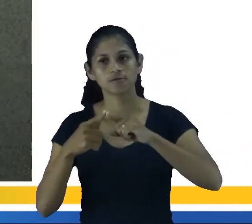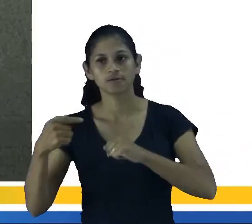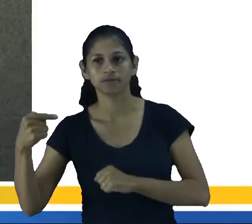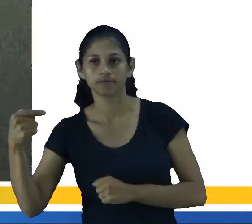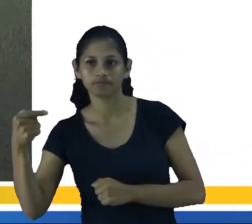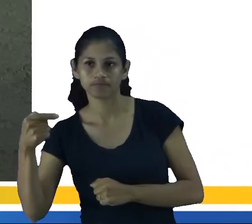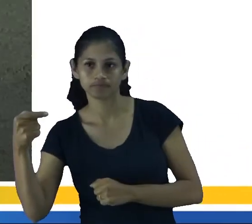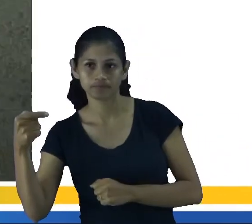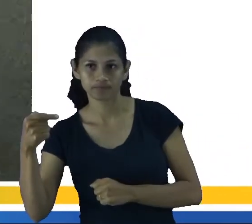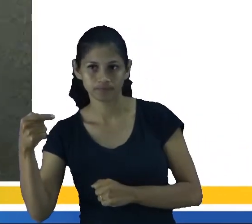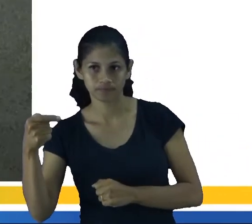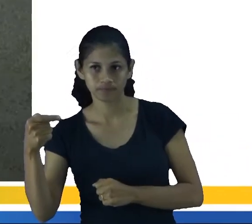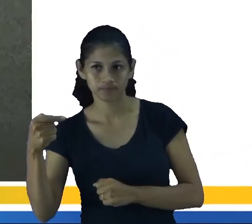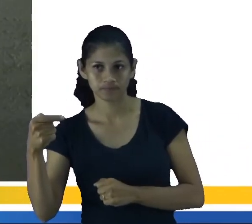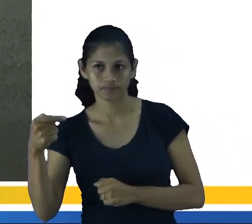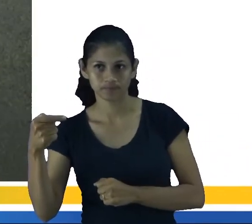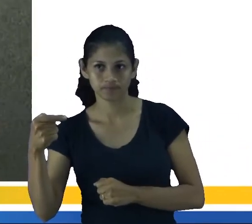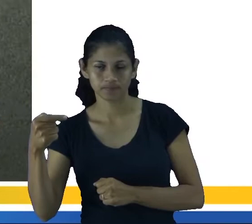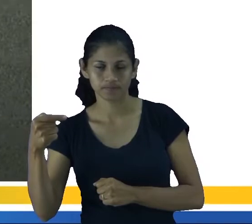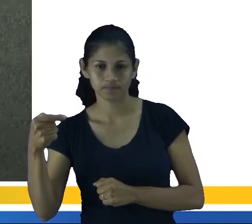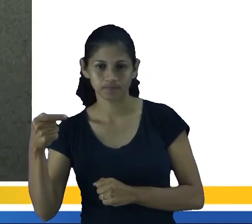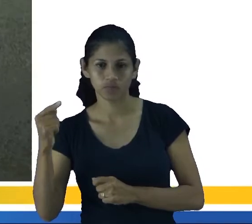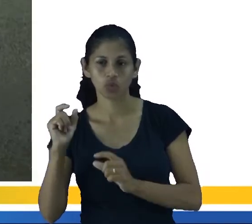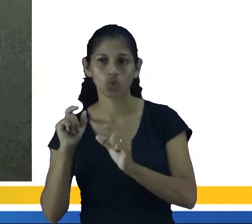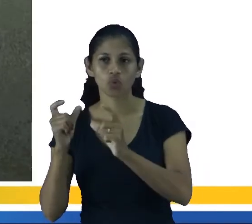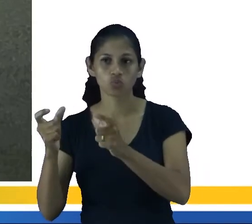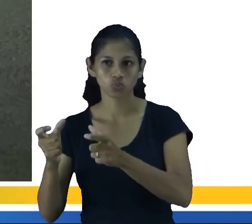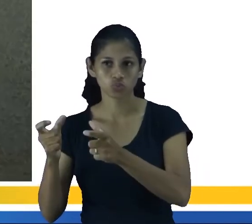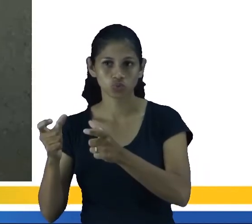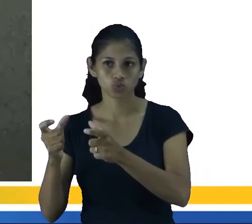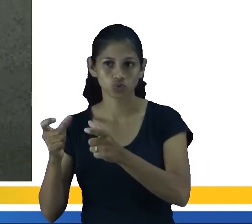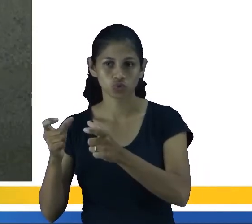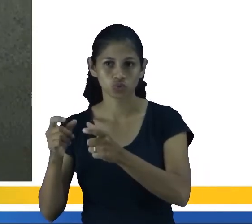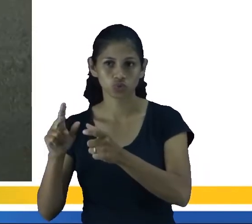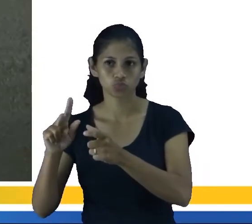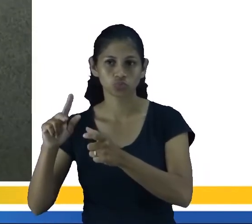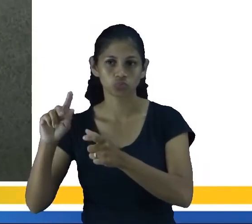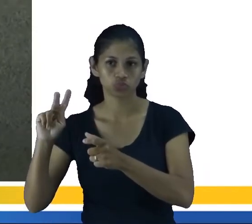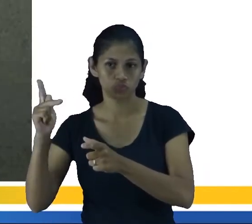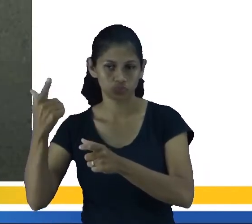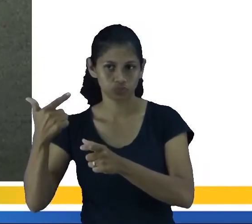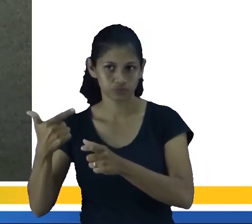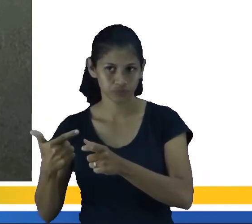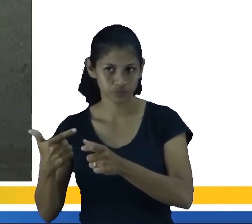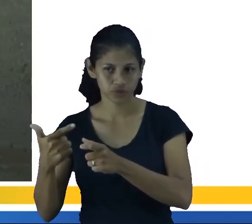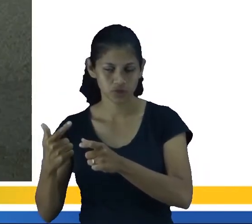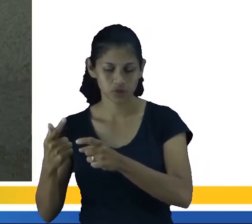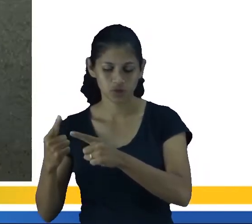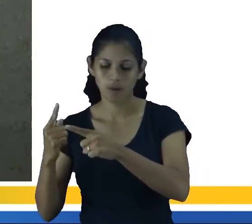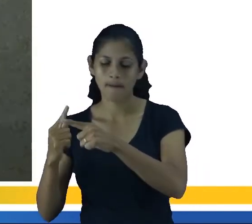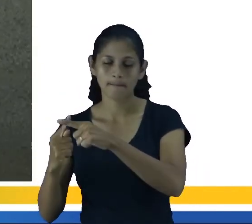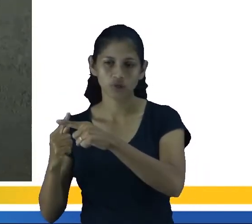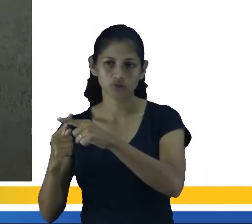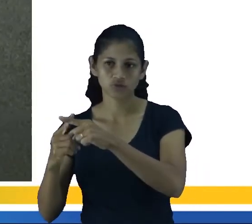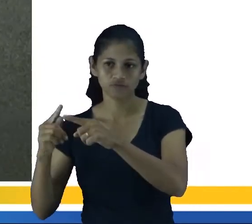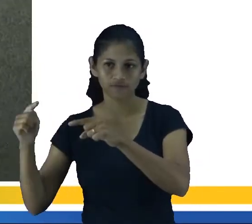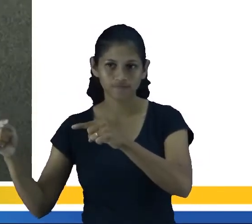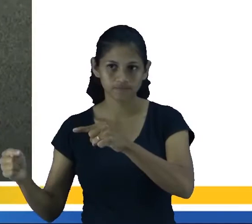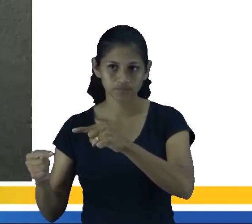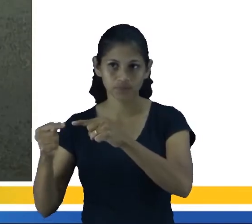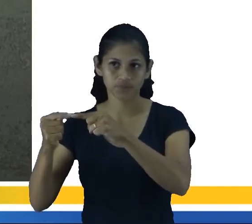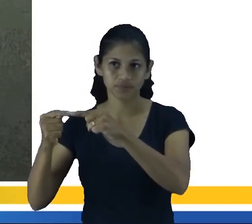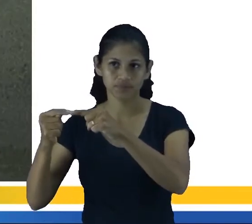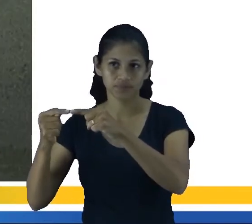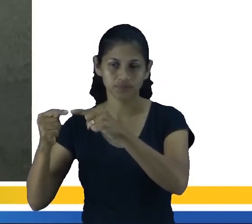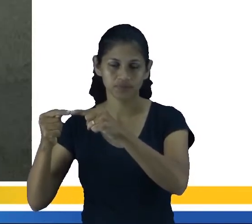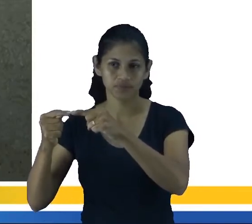ter um negativo, onde o hidrogênio, que é positivo, vai se ligar. Então esse processo de eletrólise